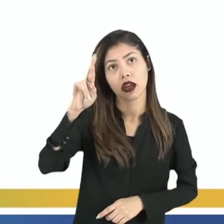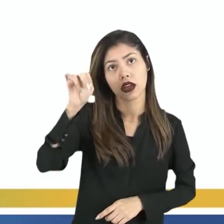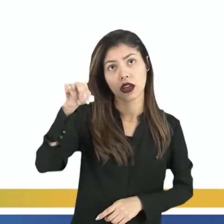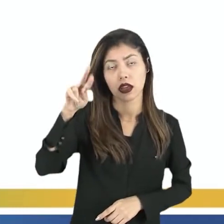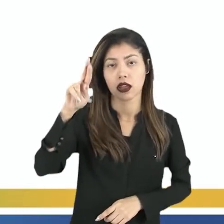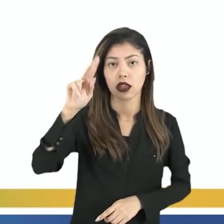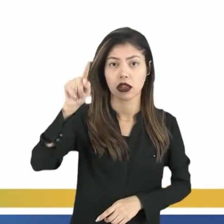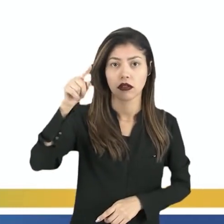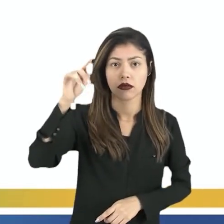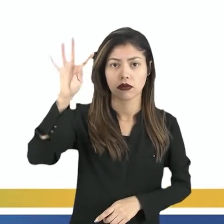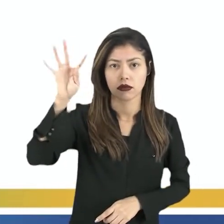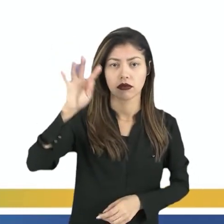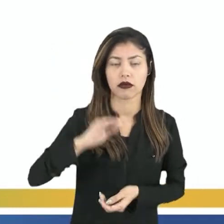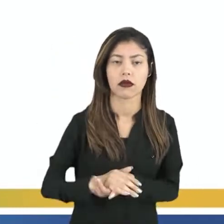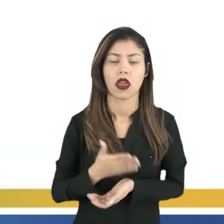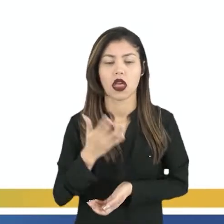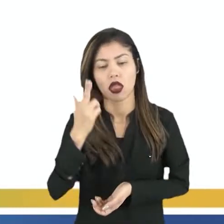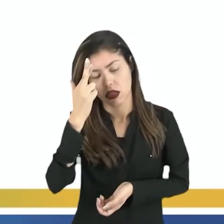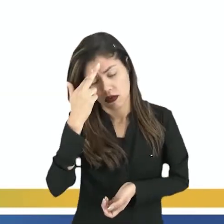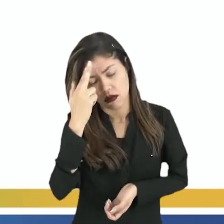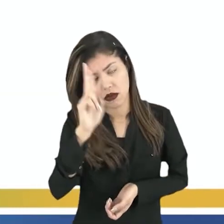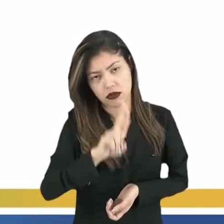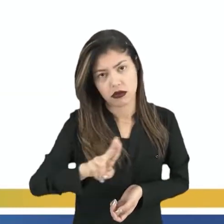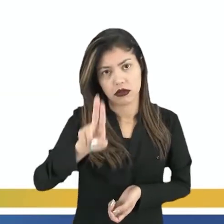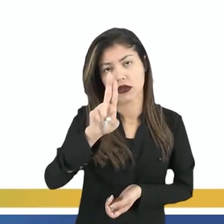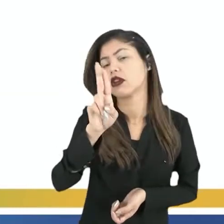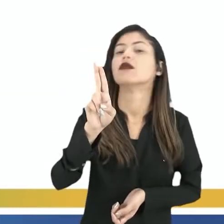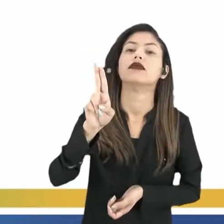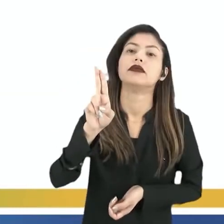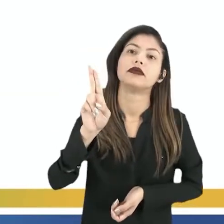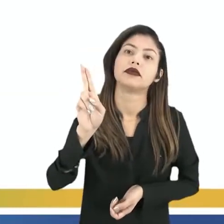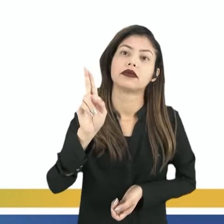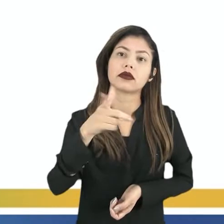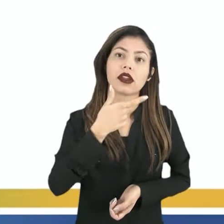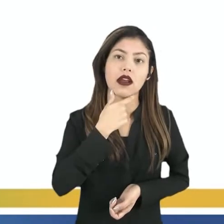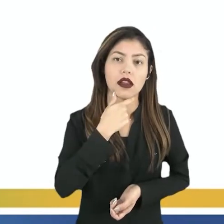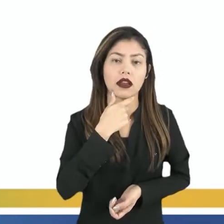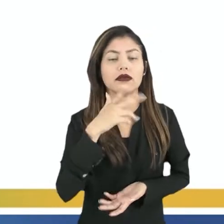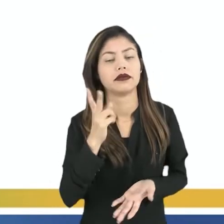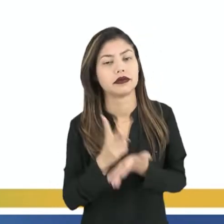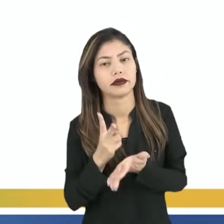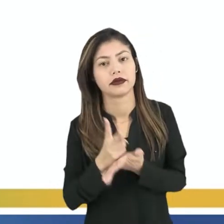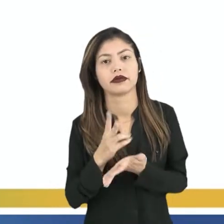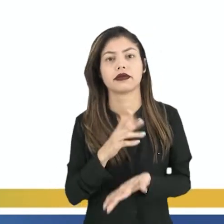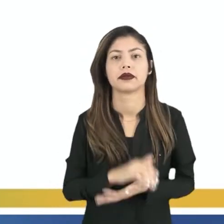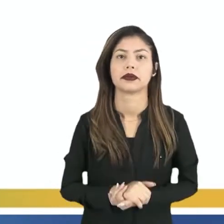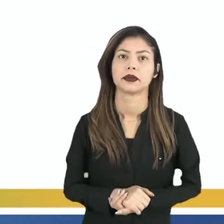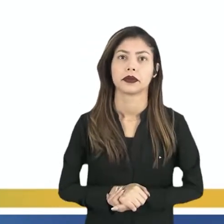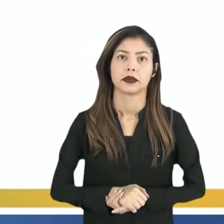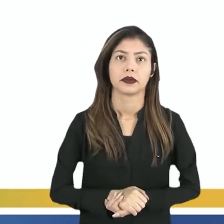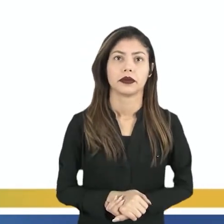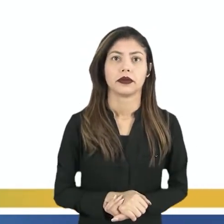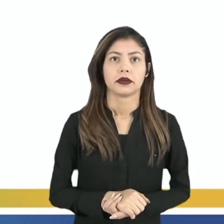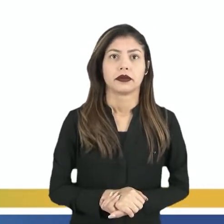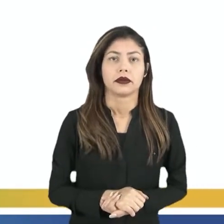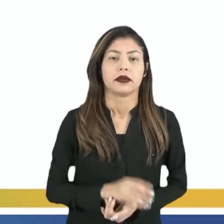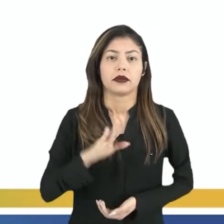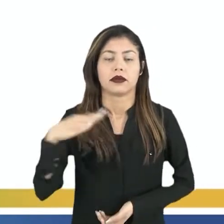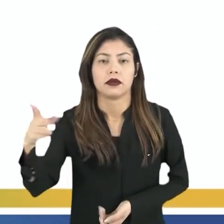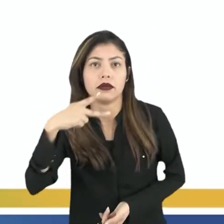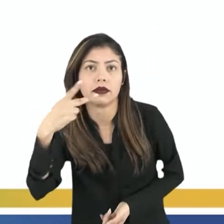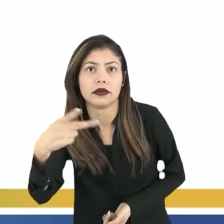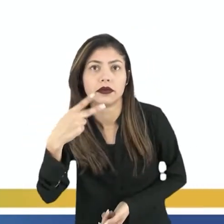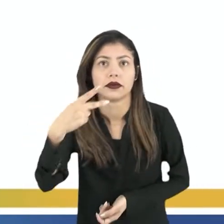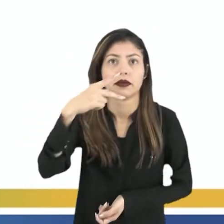E aren't é a forma mais comum que nós usamos na abreviação de negativas do verbo to be. Quando nós falamos